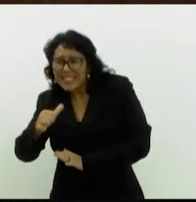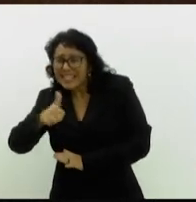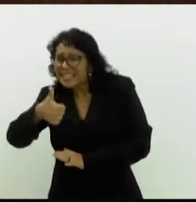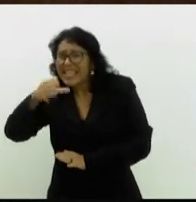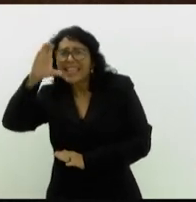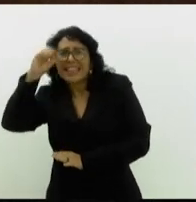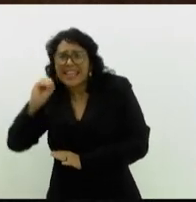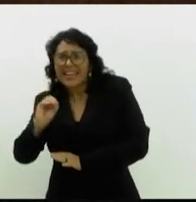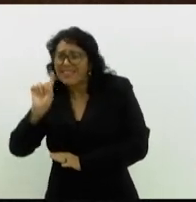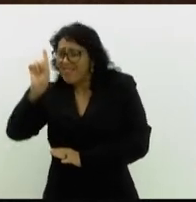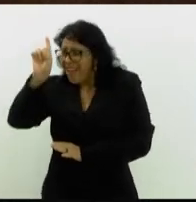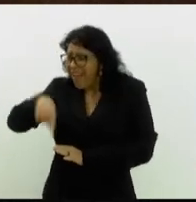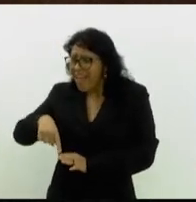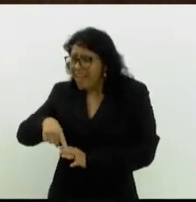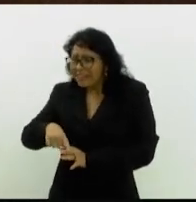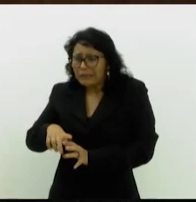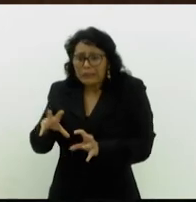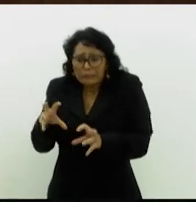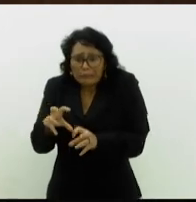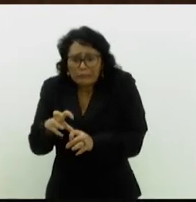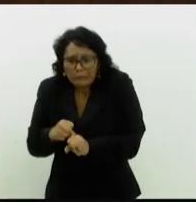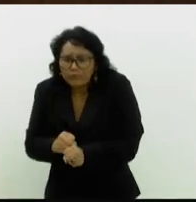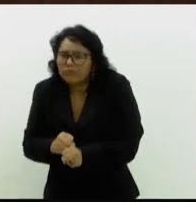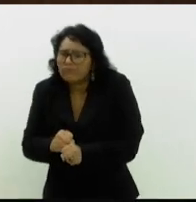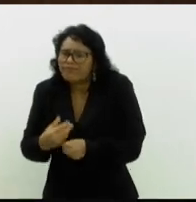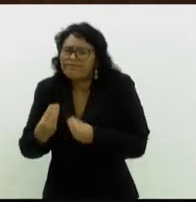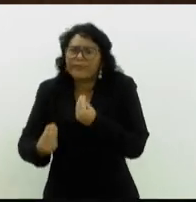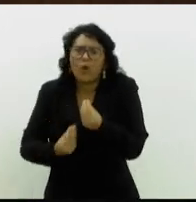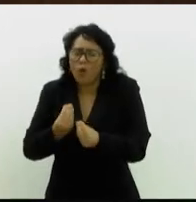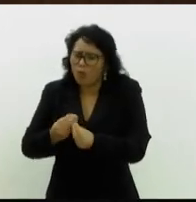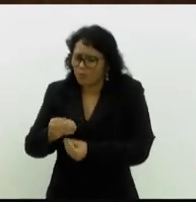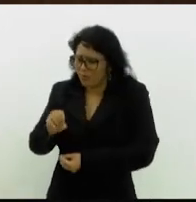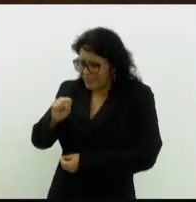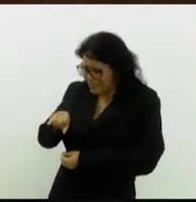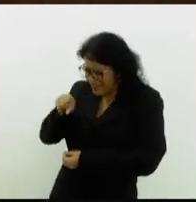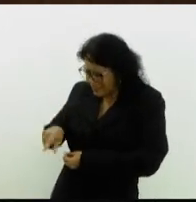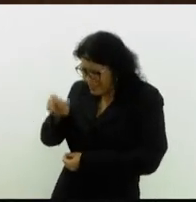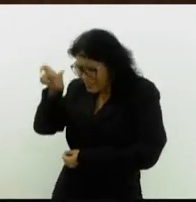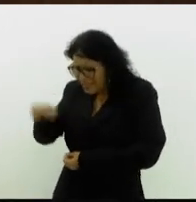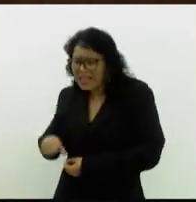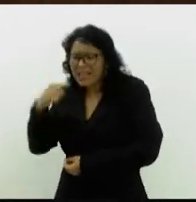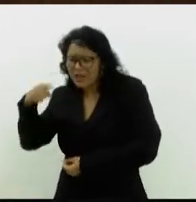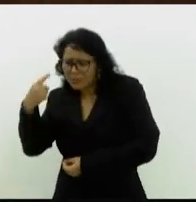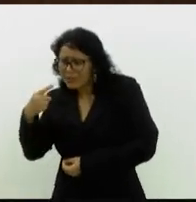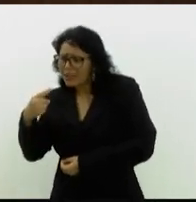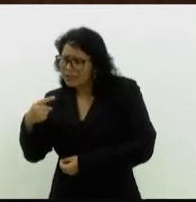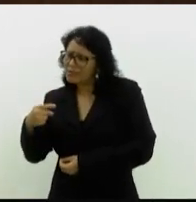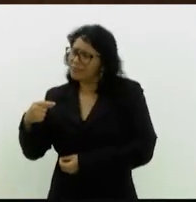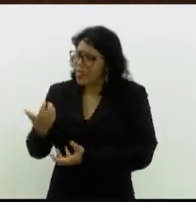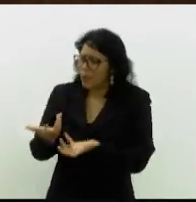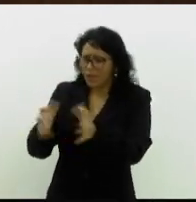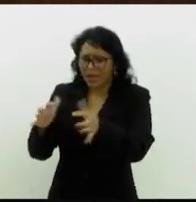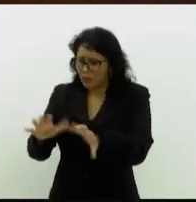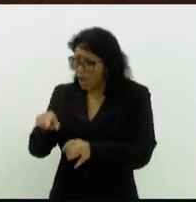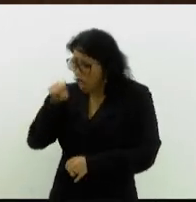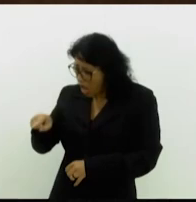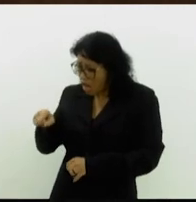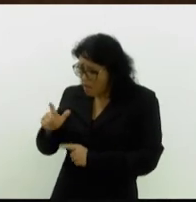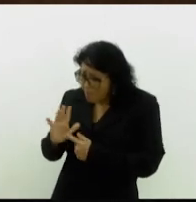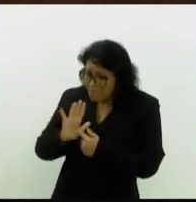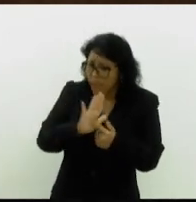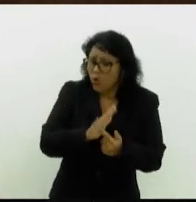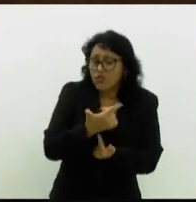Deputado se o deputado tem divergência com o projeto ele apresente outro ele refaça o texto agora